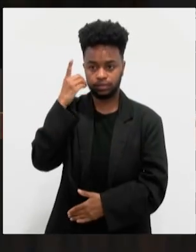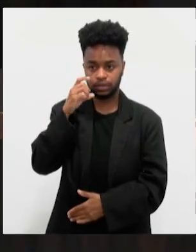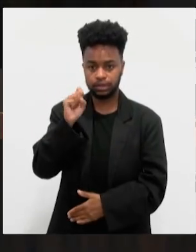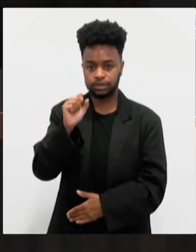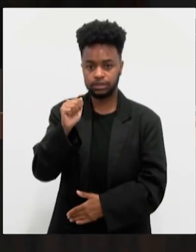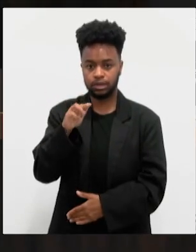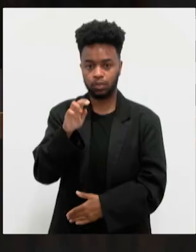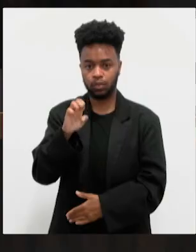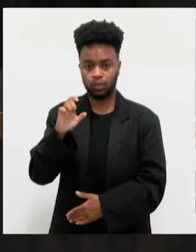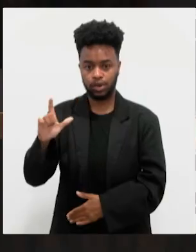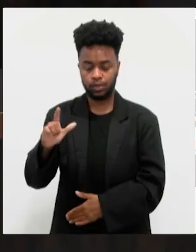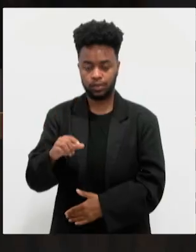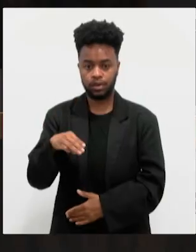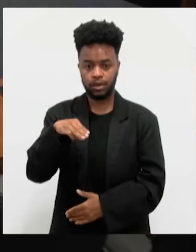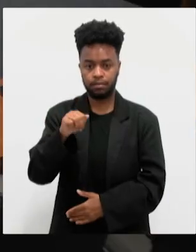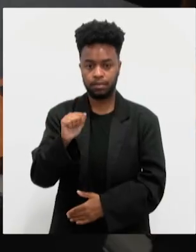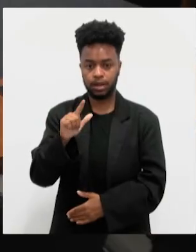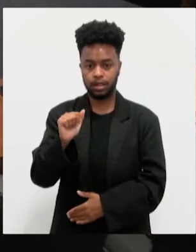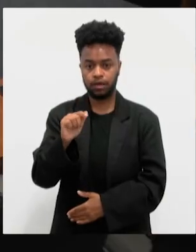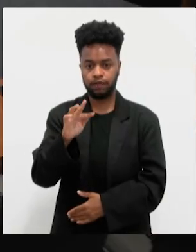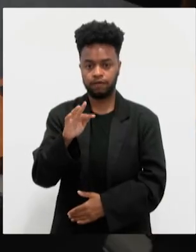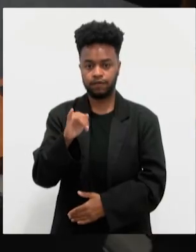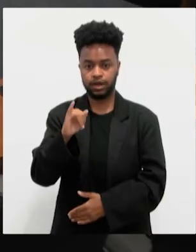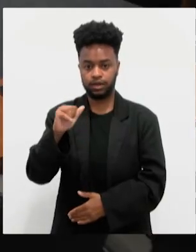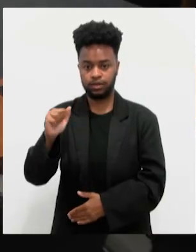Samuel Malafaia.